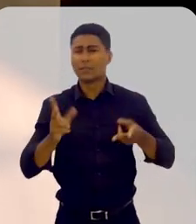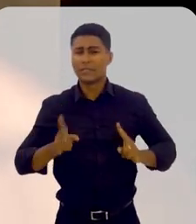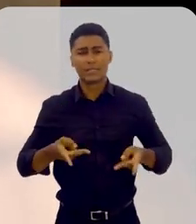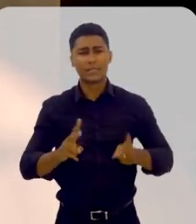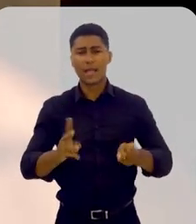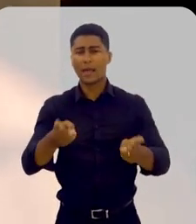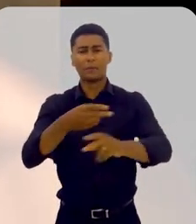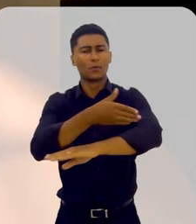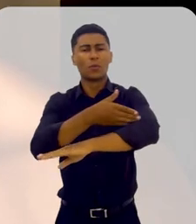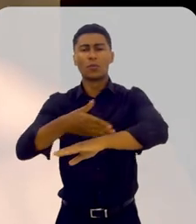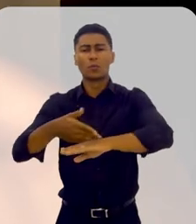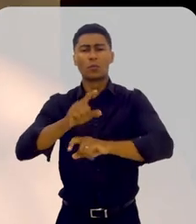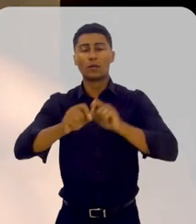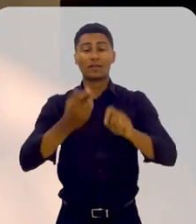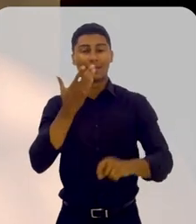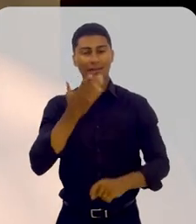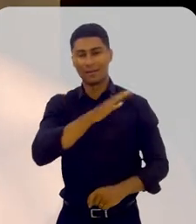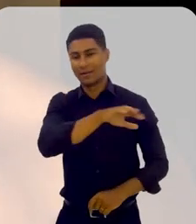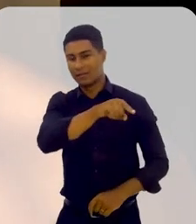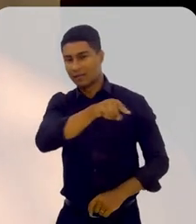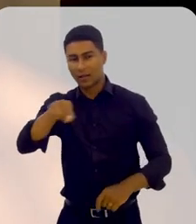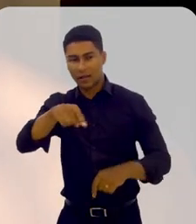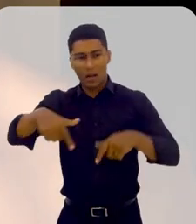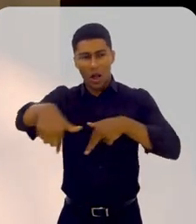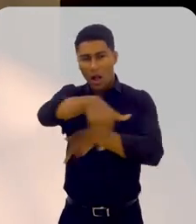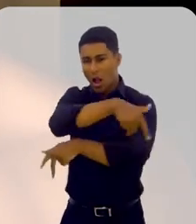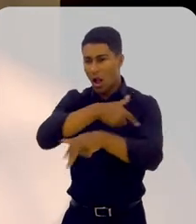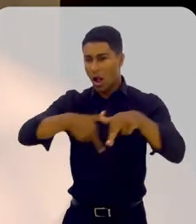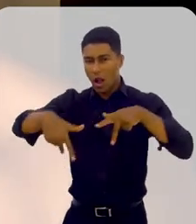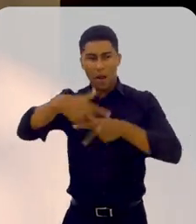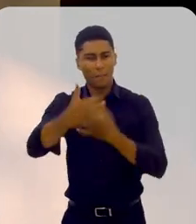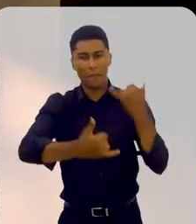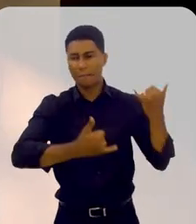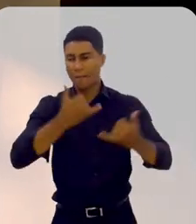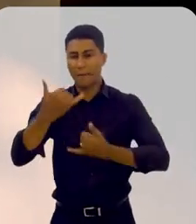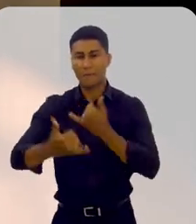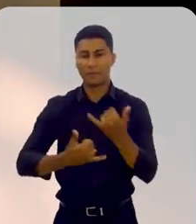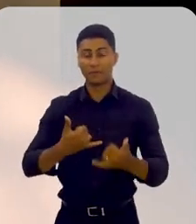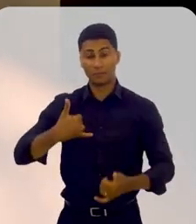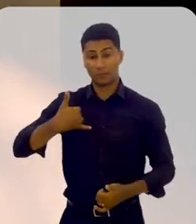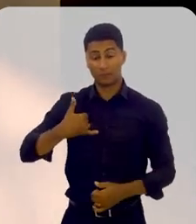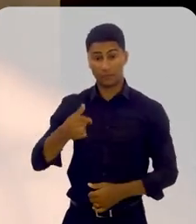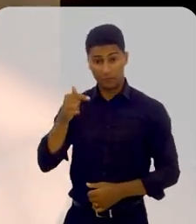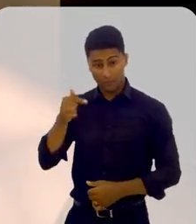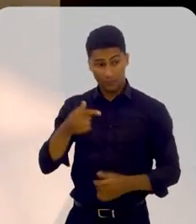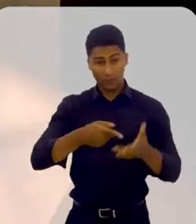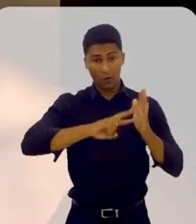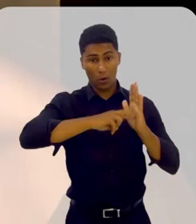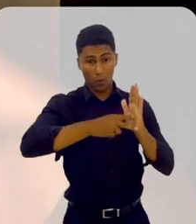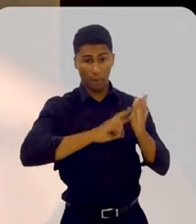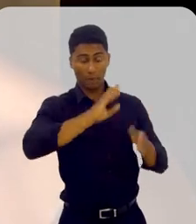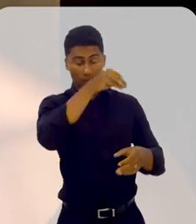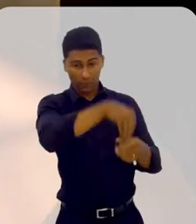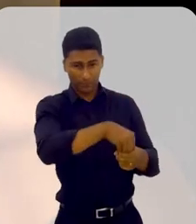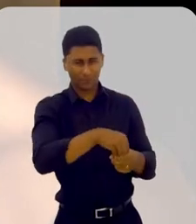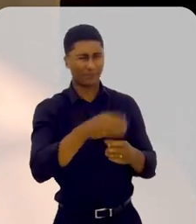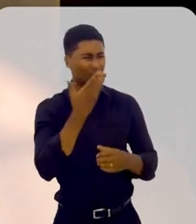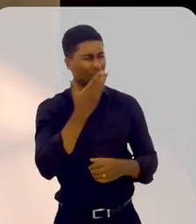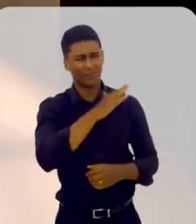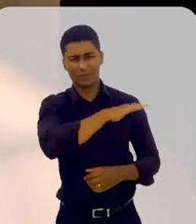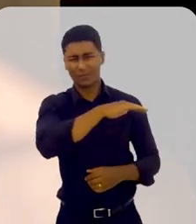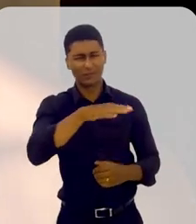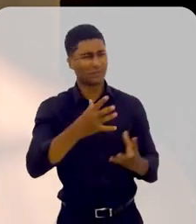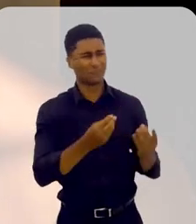tive esse hábito das crianças terem um lugar seguro para brincar, né? Até os 7 anos, quando era dentro do condomínio, com